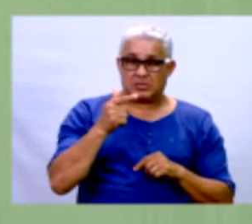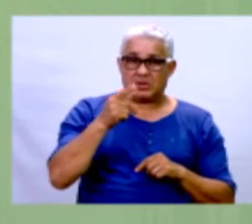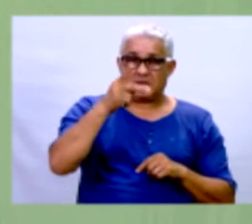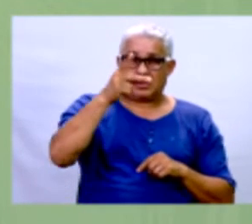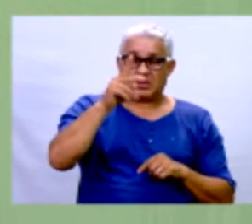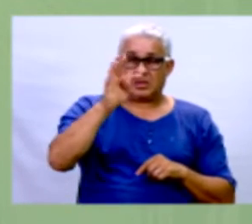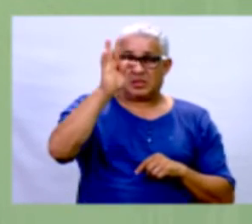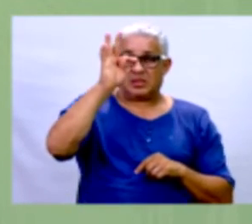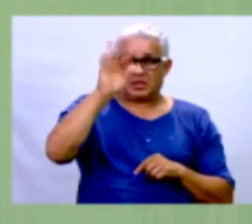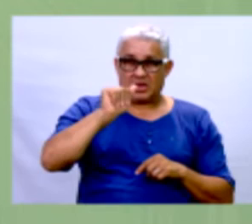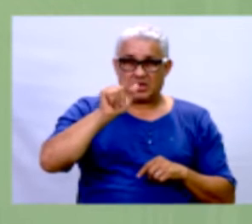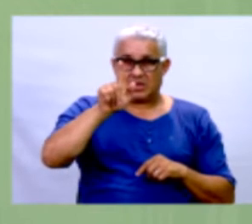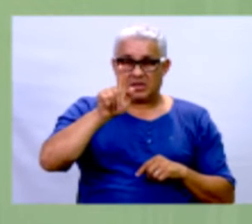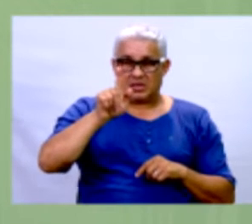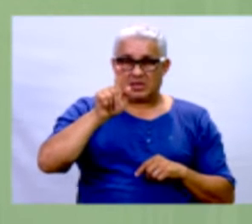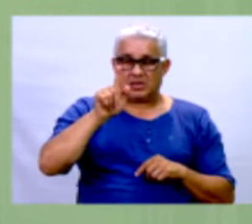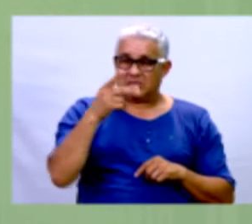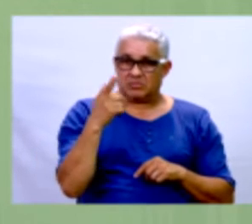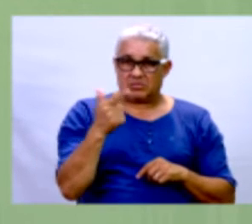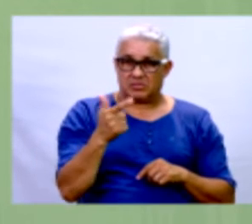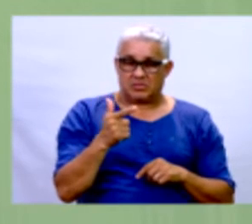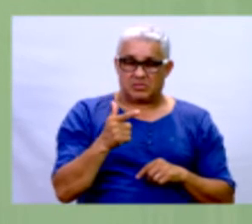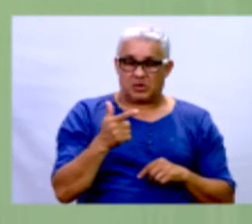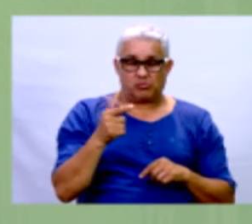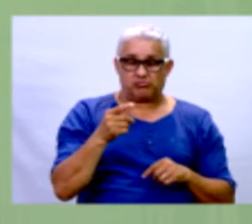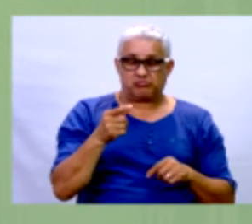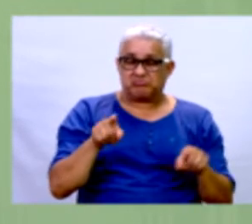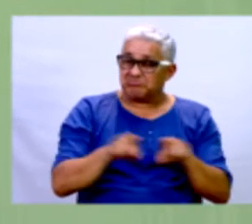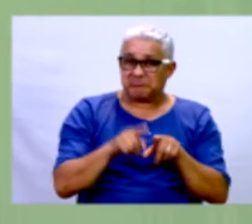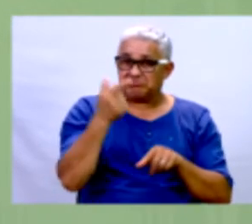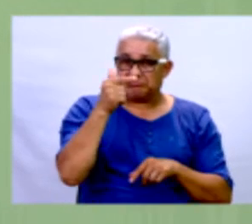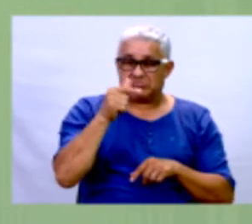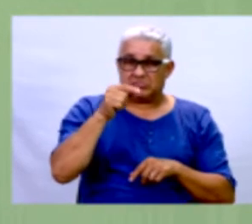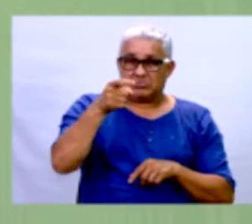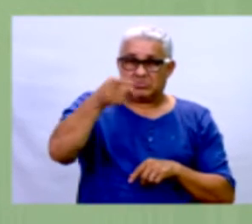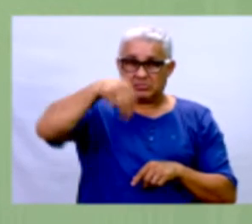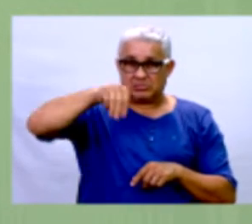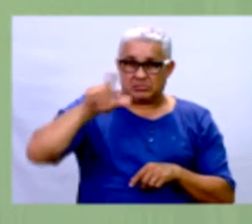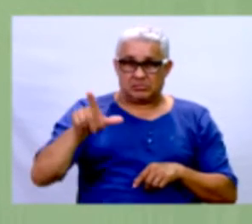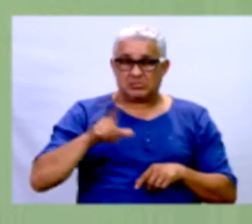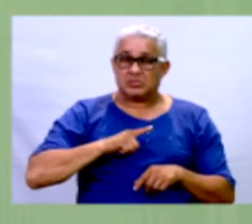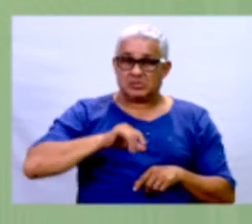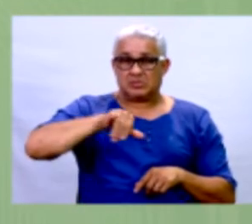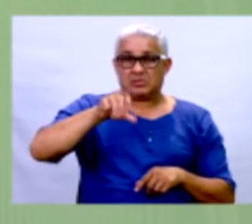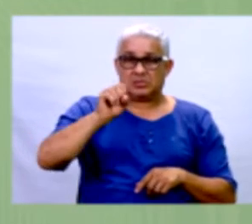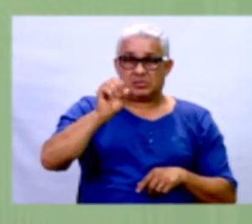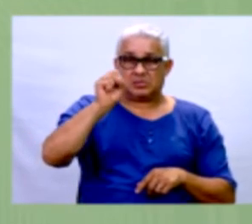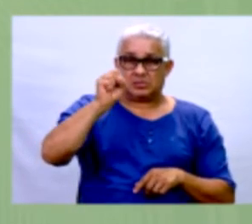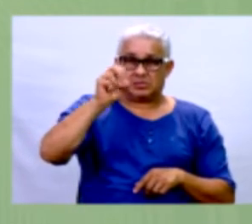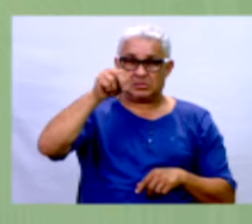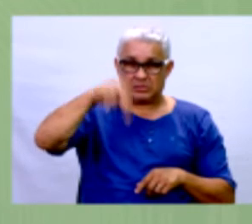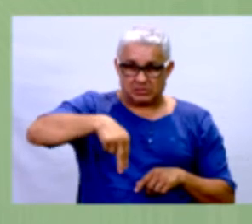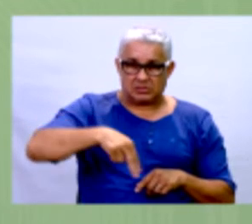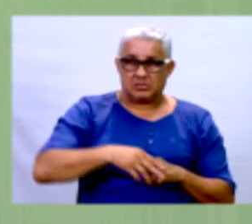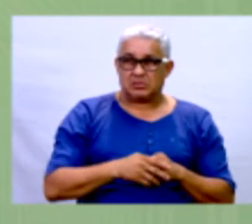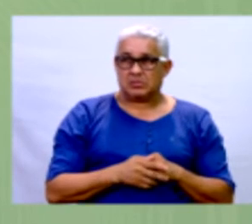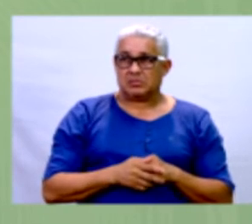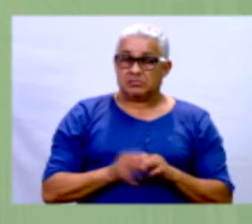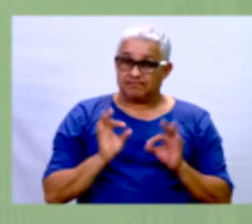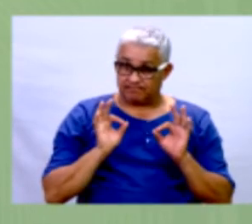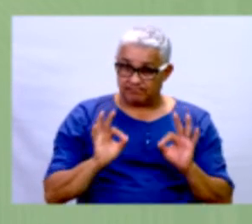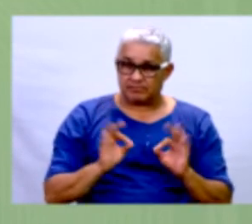né? Se nós não temos tags, logo nós não temos XML. Então nós teremos JSON.